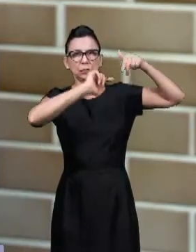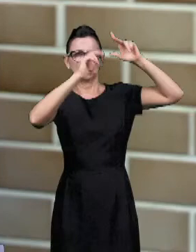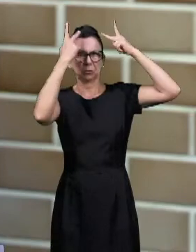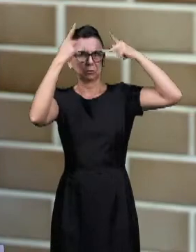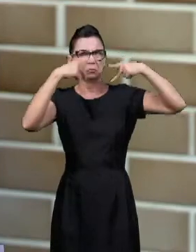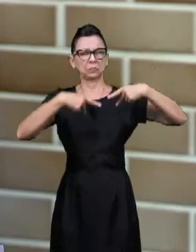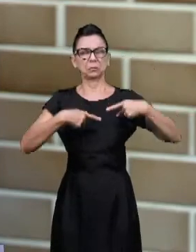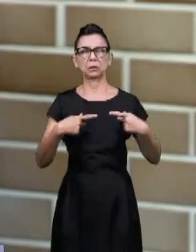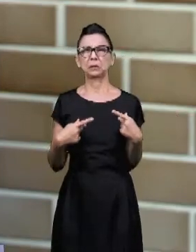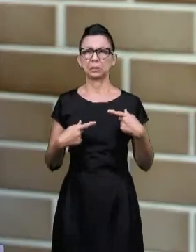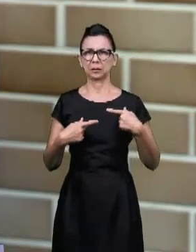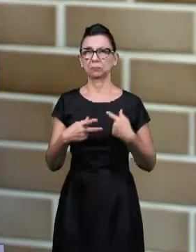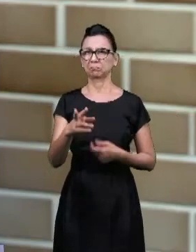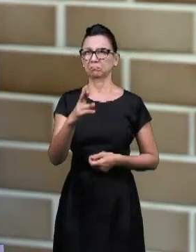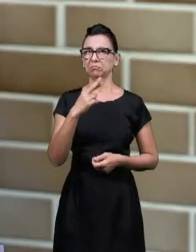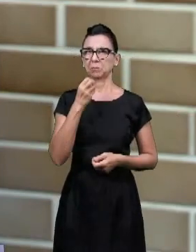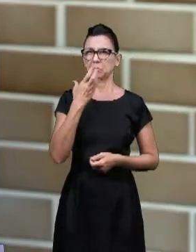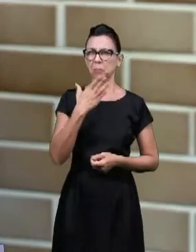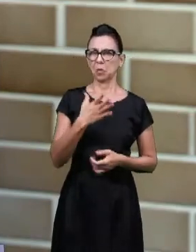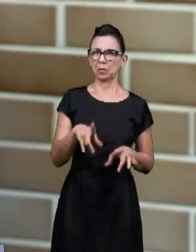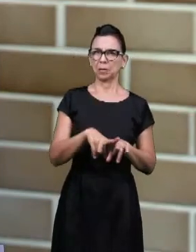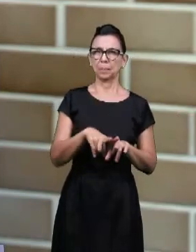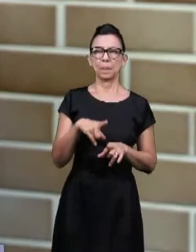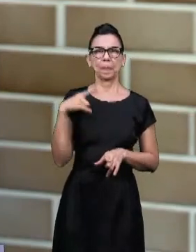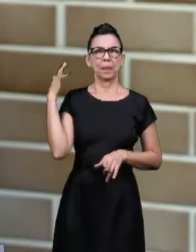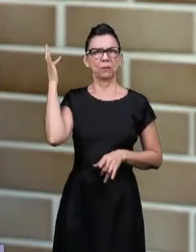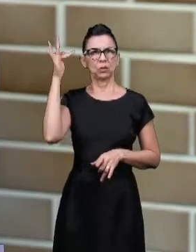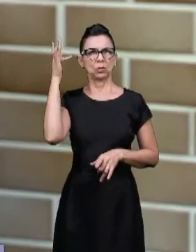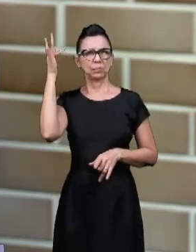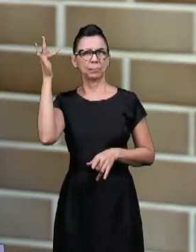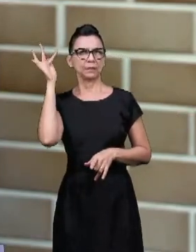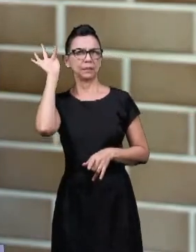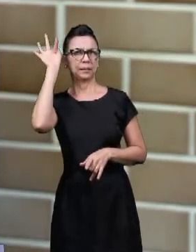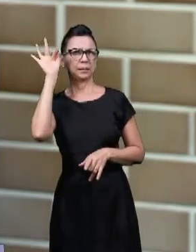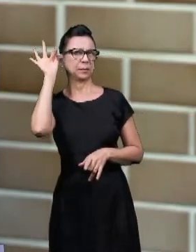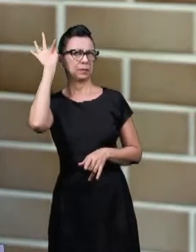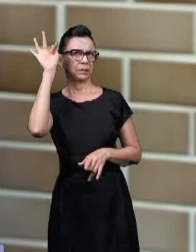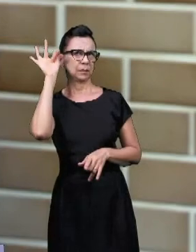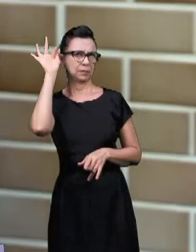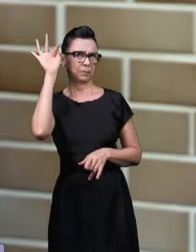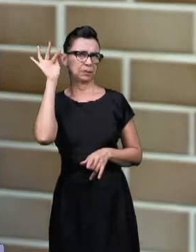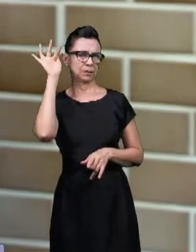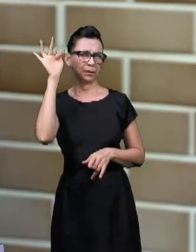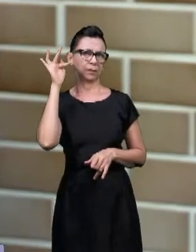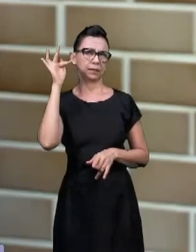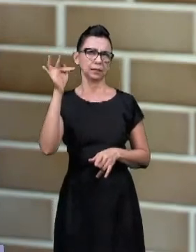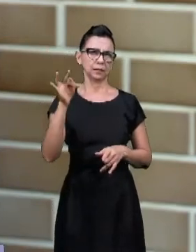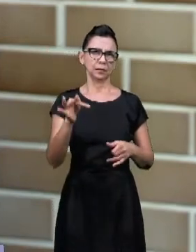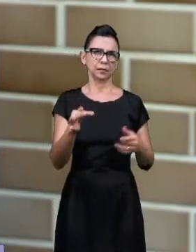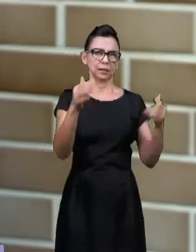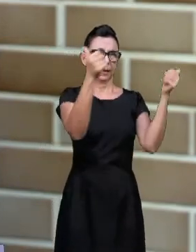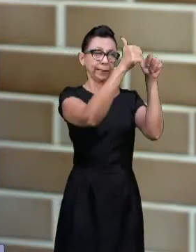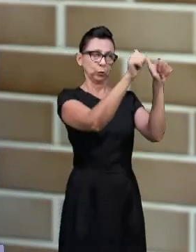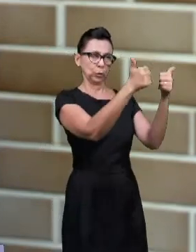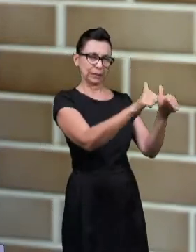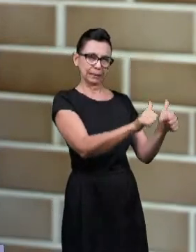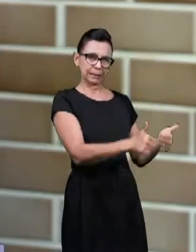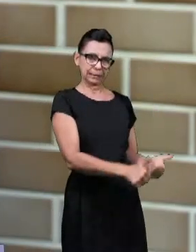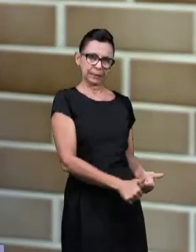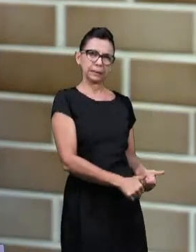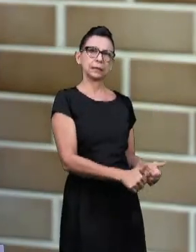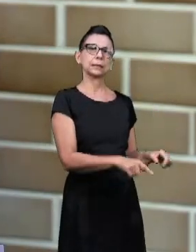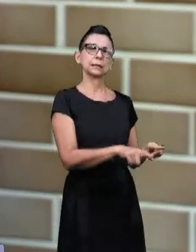boa. As filosofias e o paganismo, tudo isso mesclado com o espiritual. Essa colocação foi muito